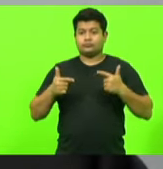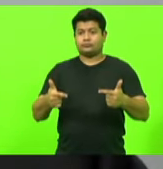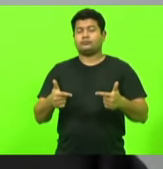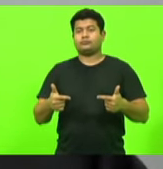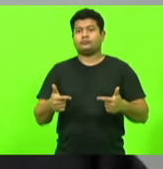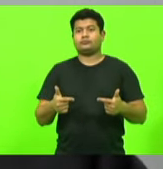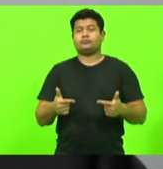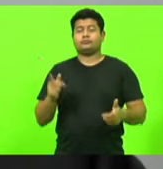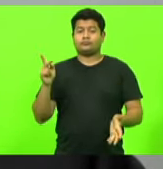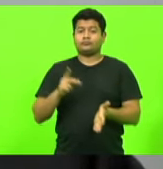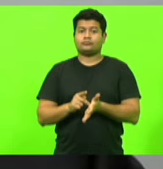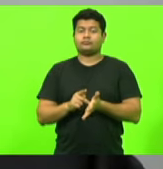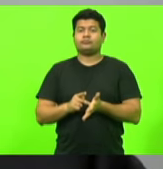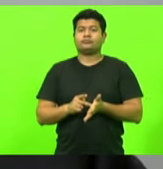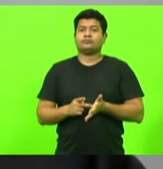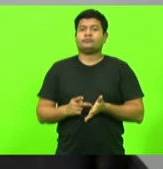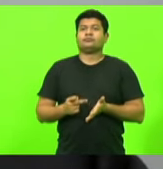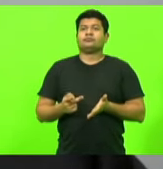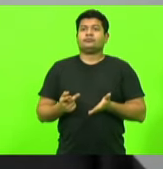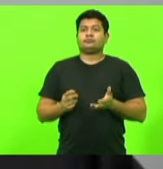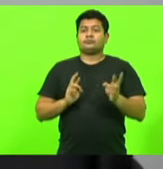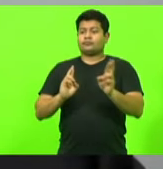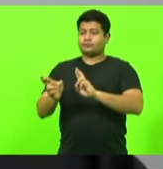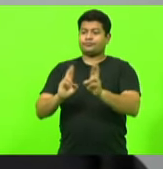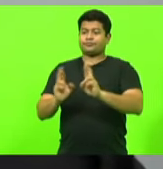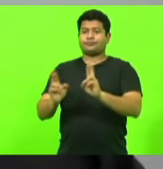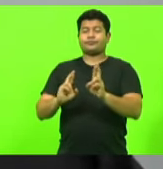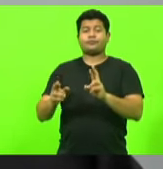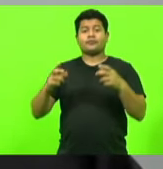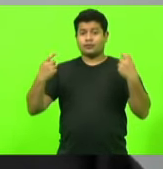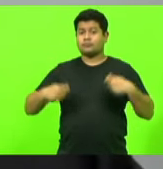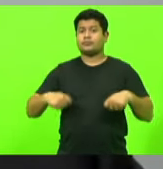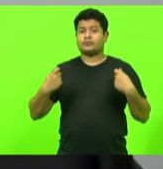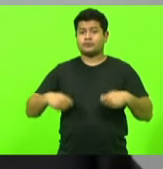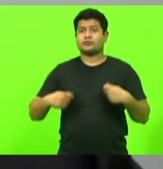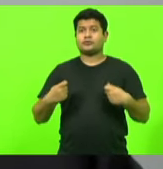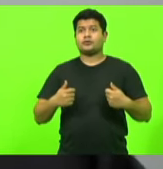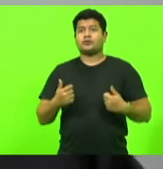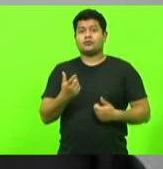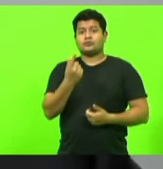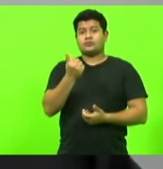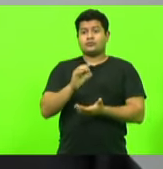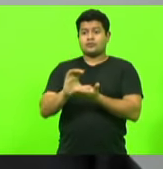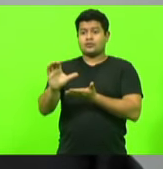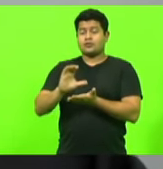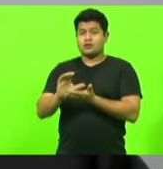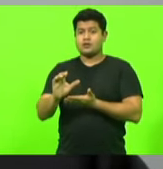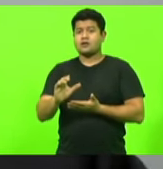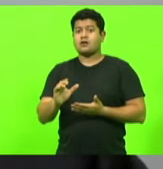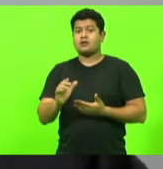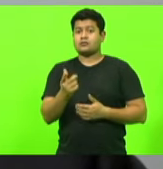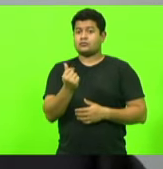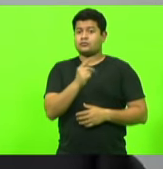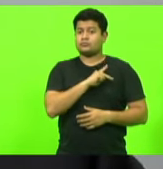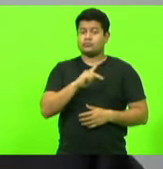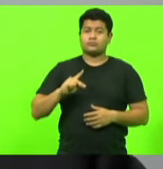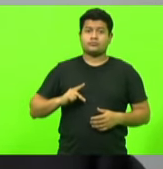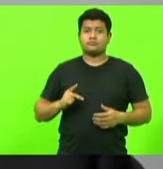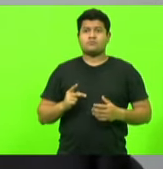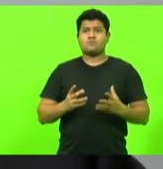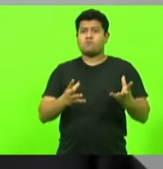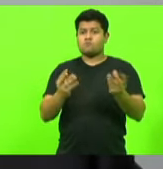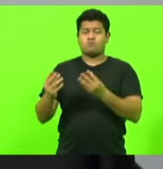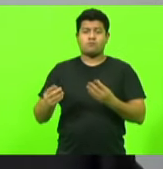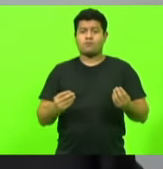De fato, essas rodovias precisam do aporte de recurso público. Milhares de